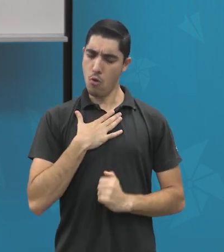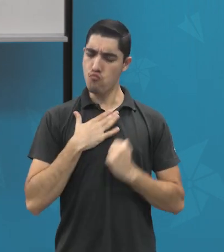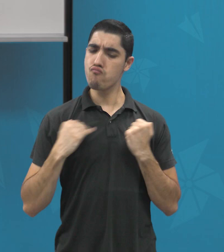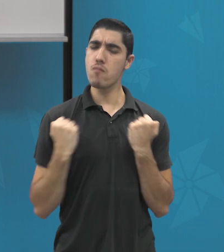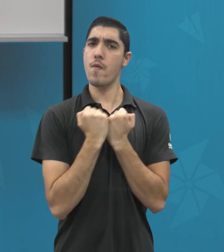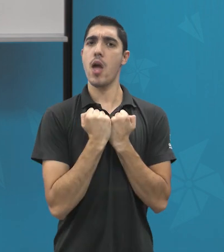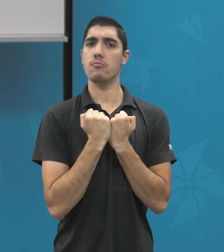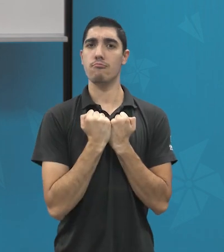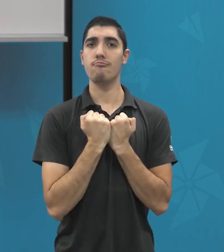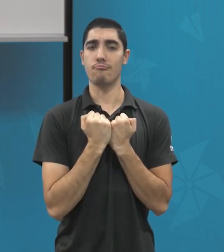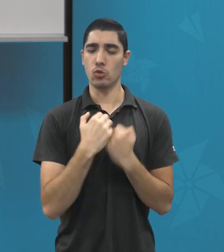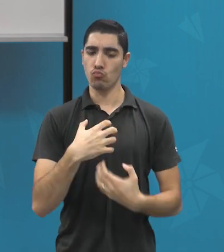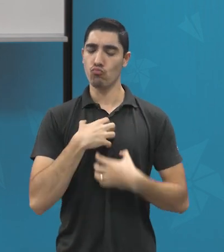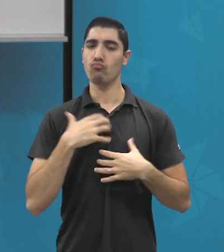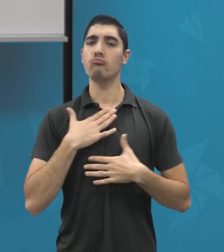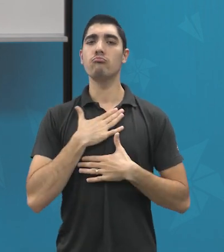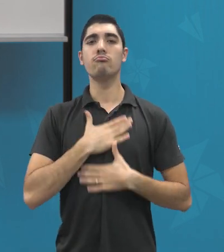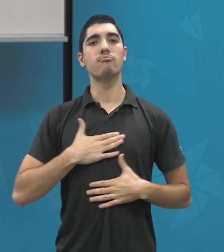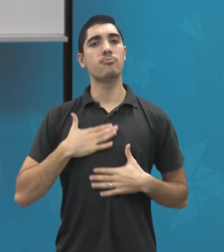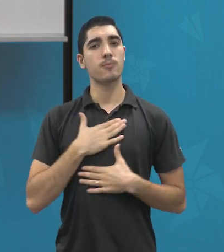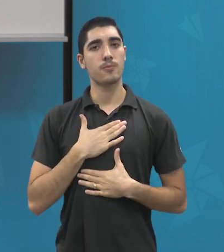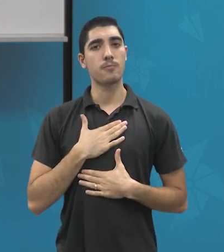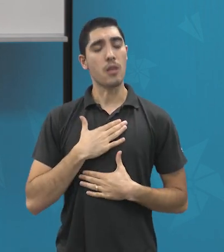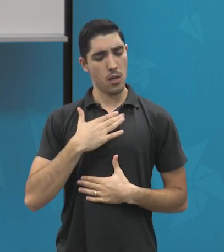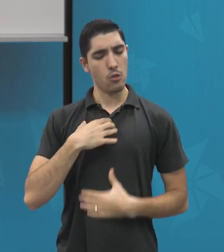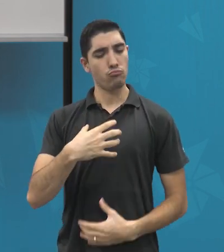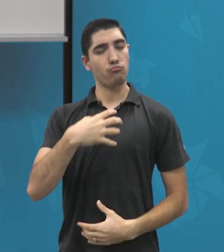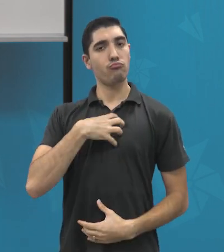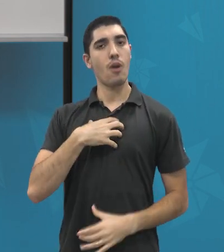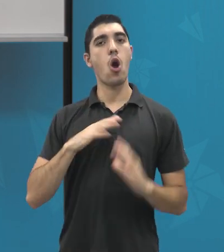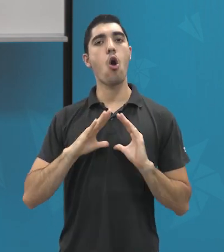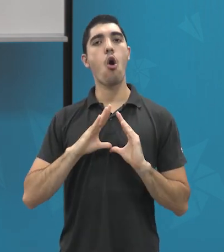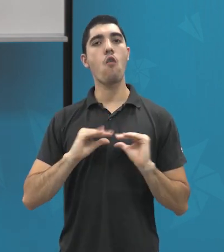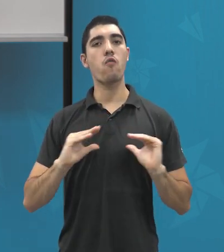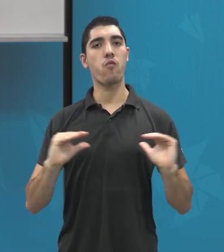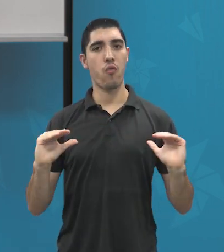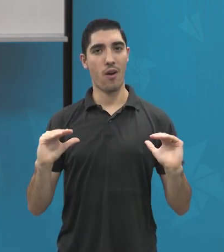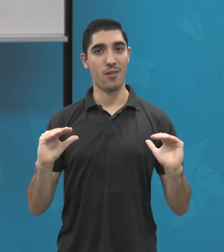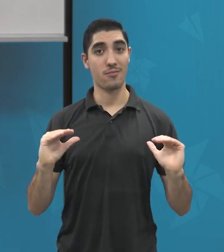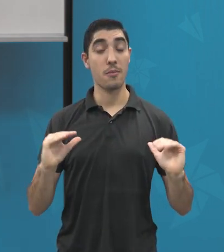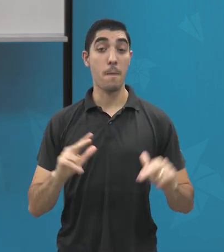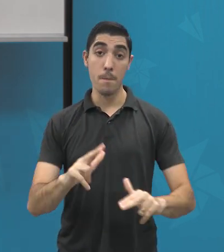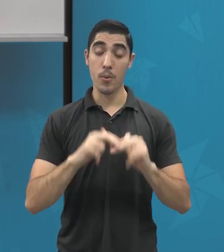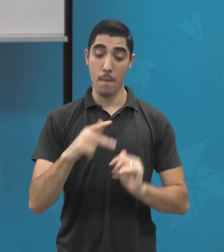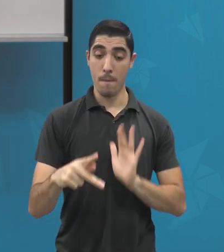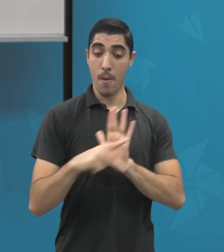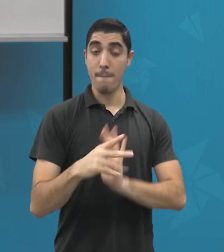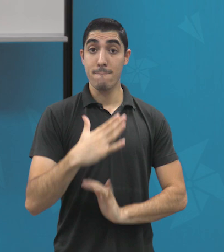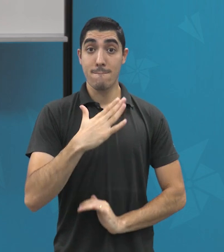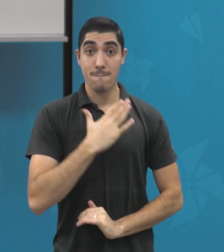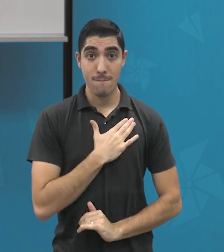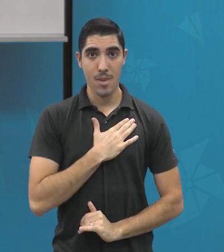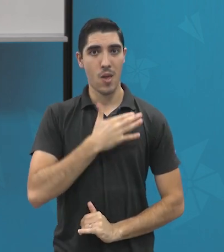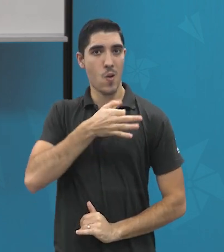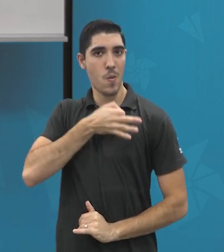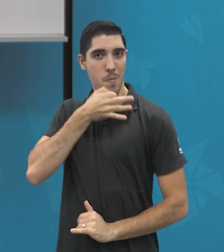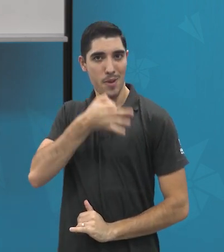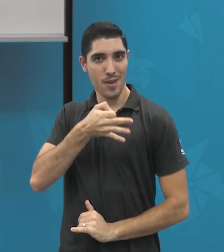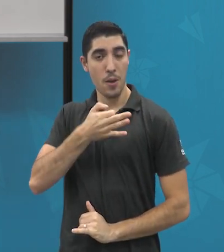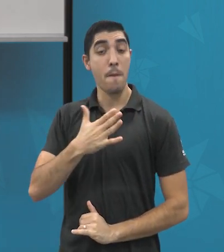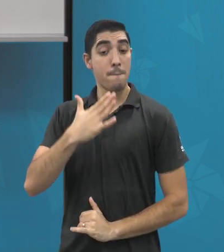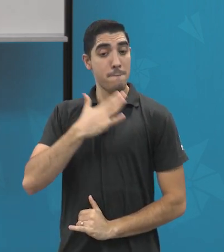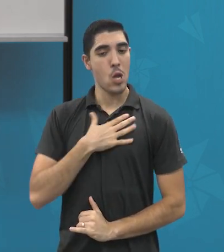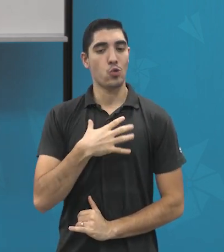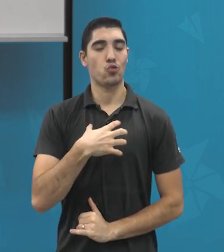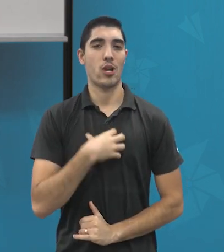agradável que nos deixa de uma maneira relativamente confortável em relação às nossas opiniões, a maneira como nós nos conduzimos